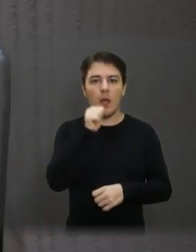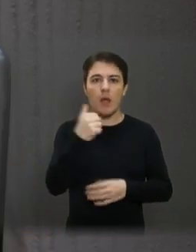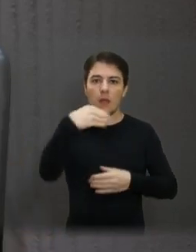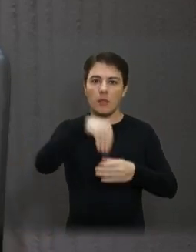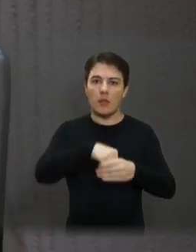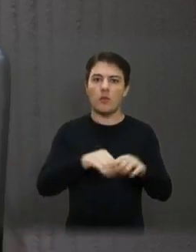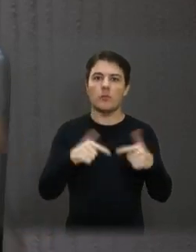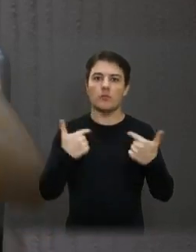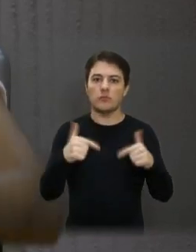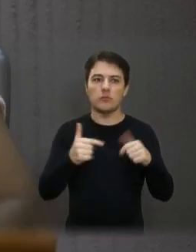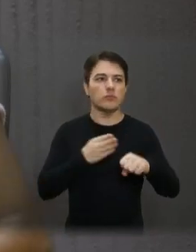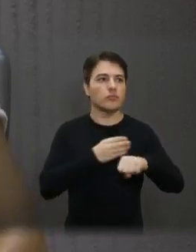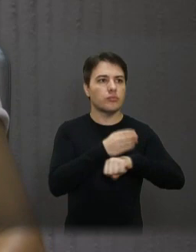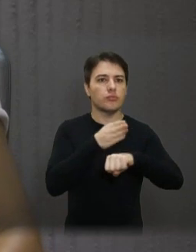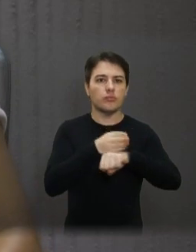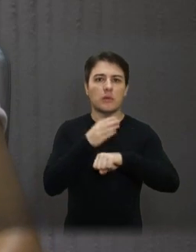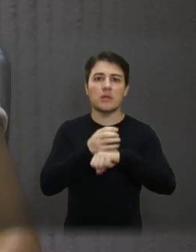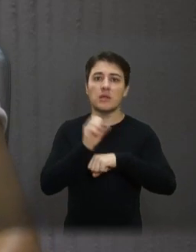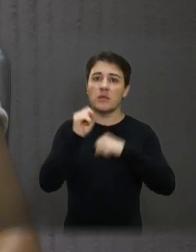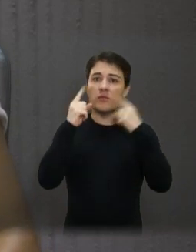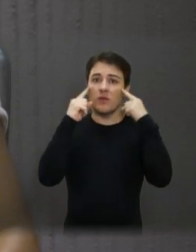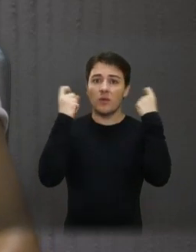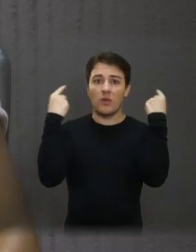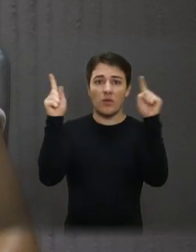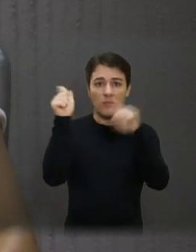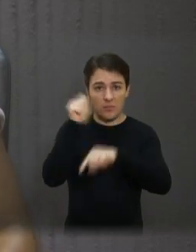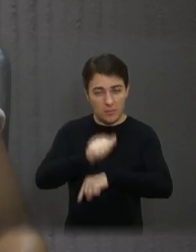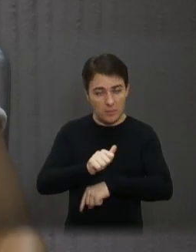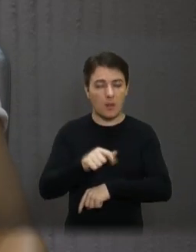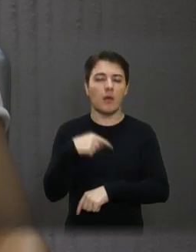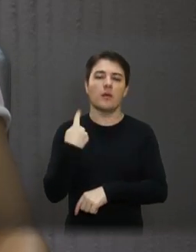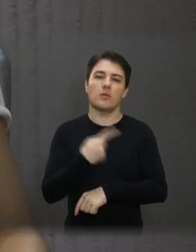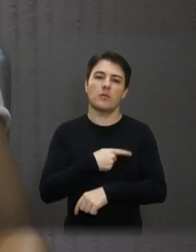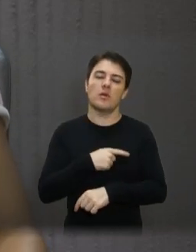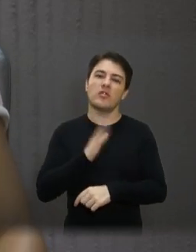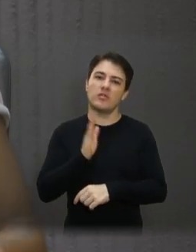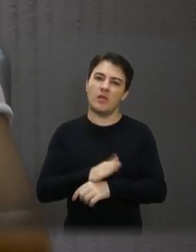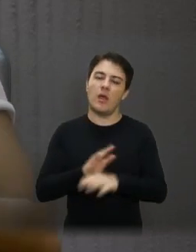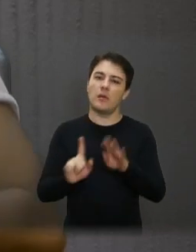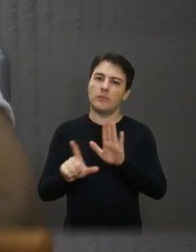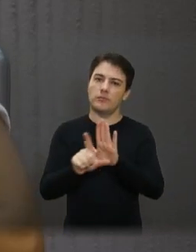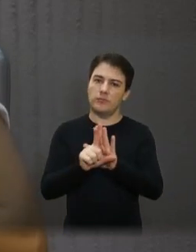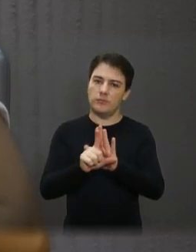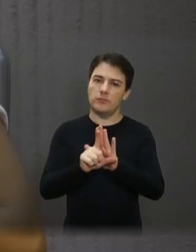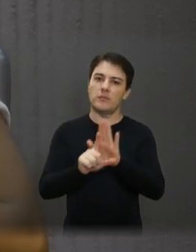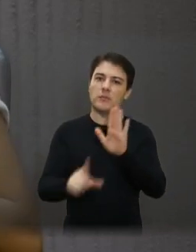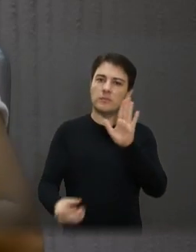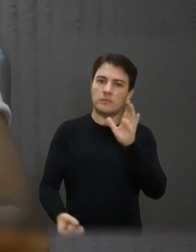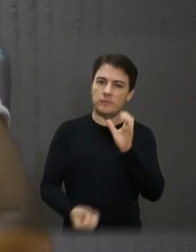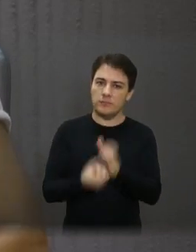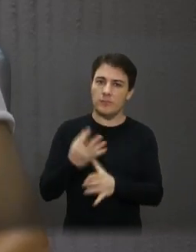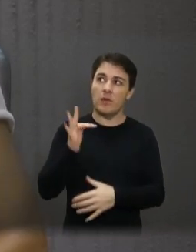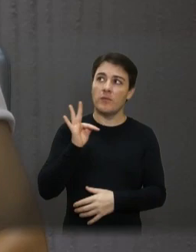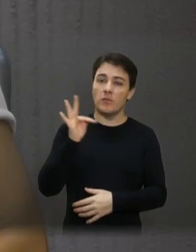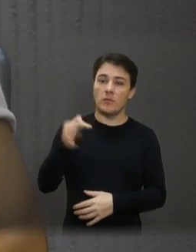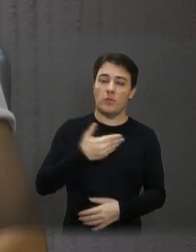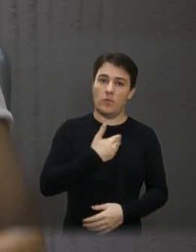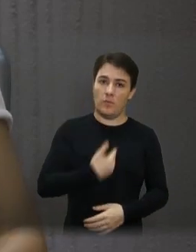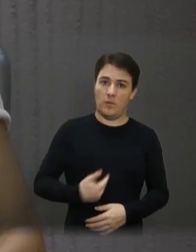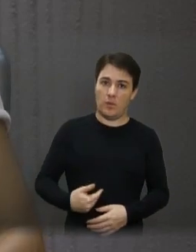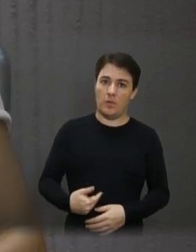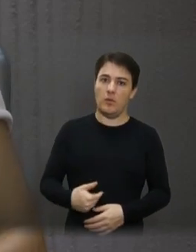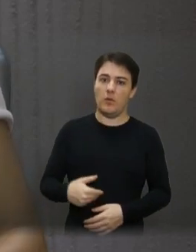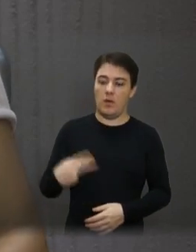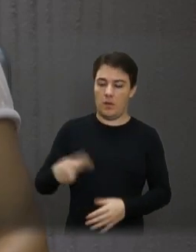para patrulhar os locais com maior índice de violência contra a mulher e nós decidimos então tornar isso lei para que o próximo governo que vier é